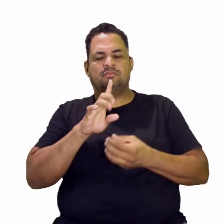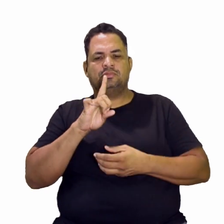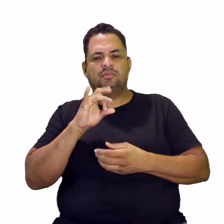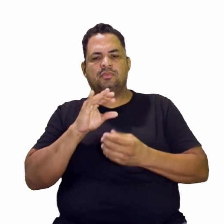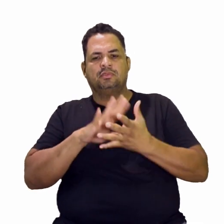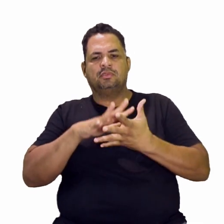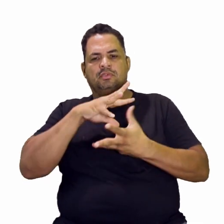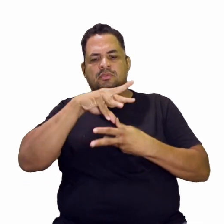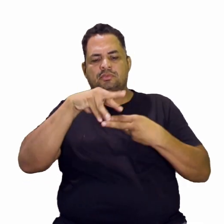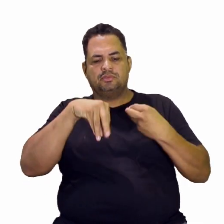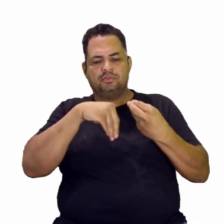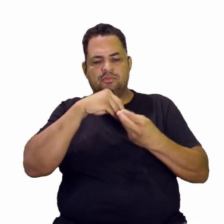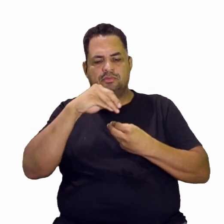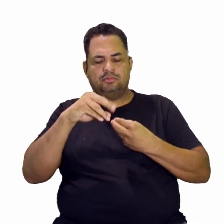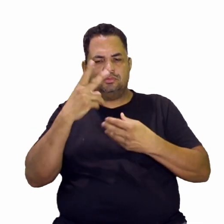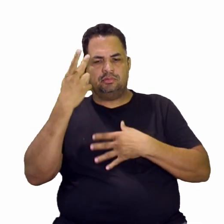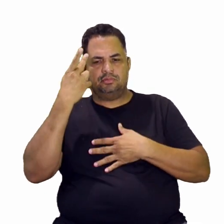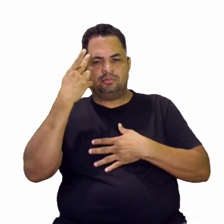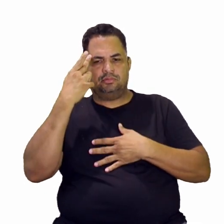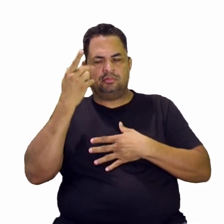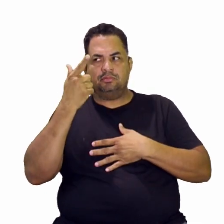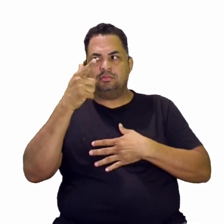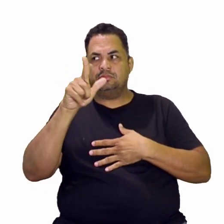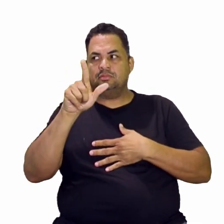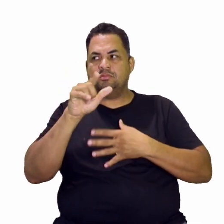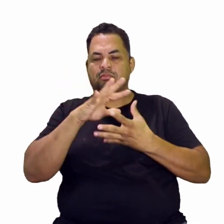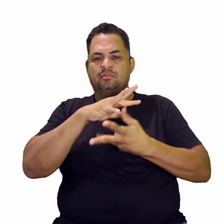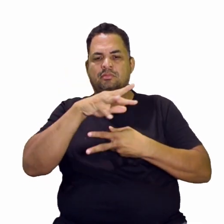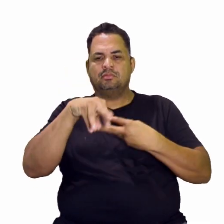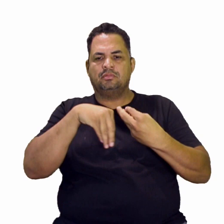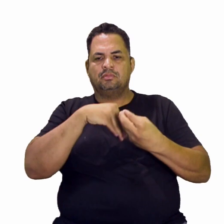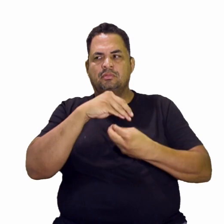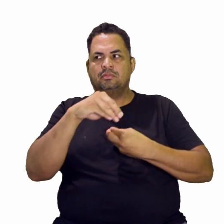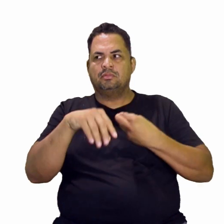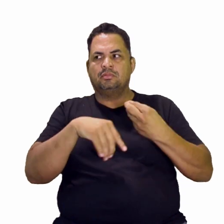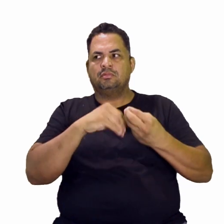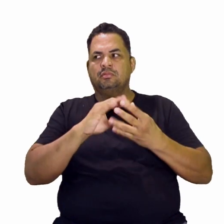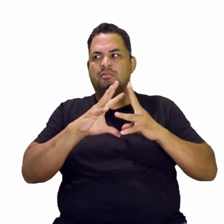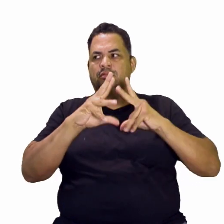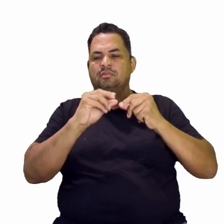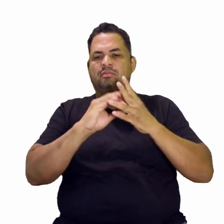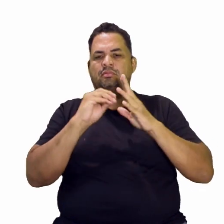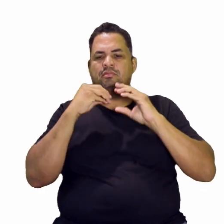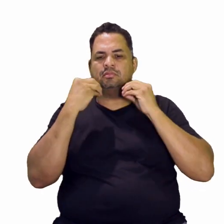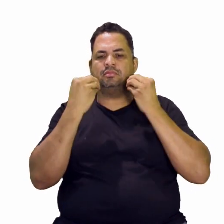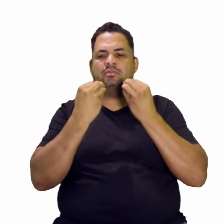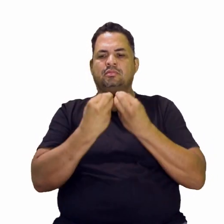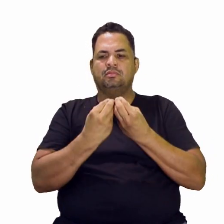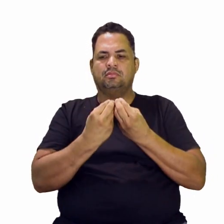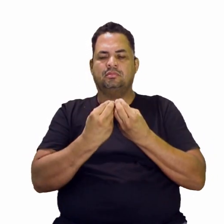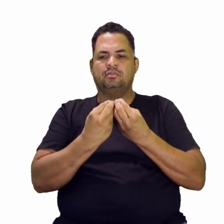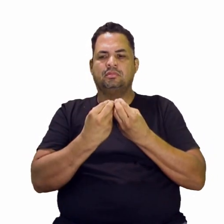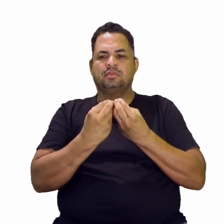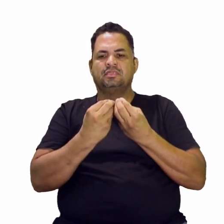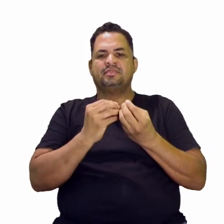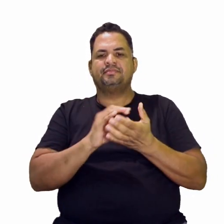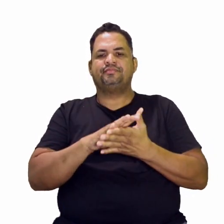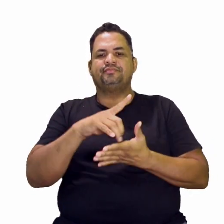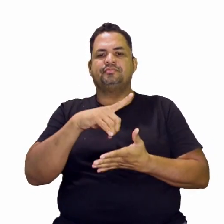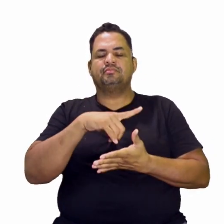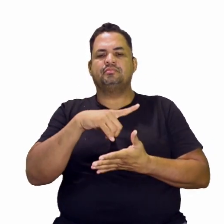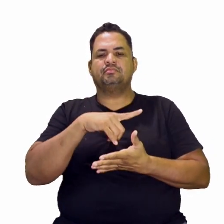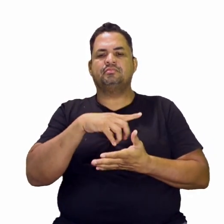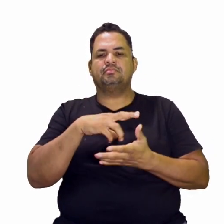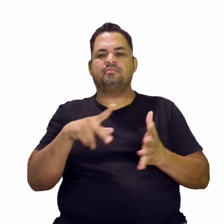solvente natural, ou seja, ela consegue dissolver todas as substâncias, né? E aí tem